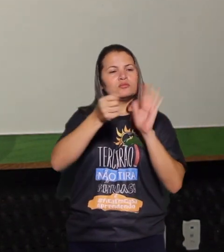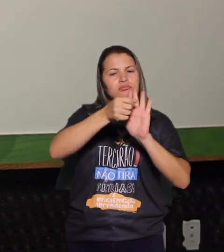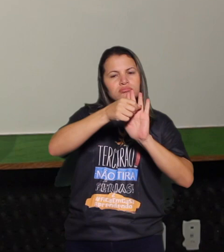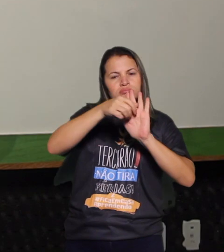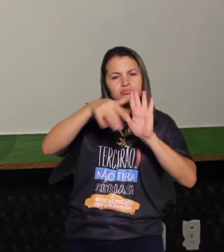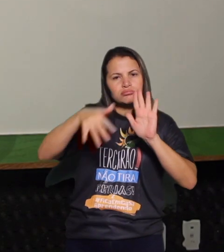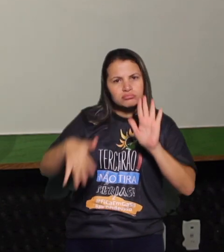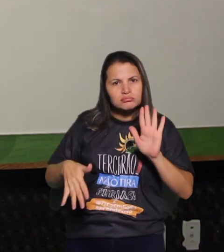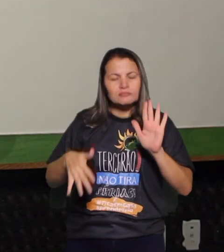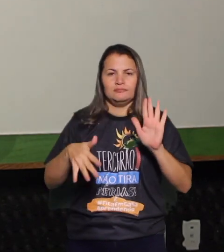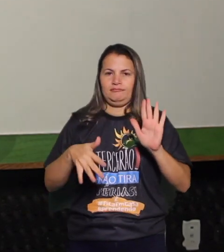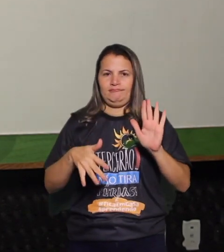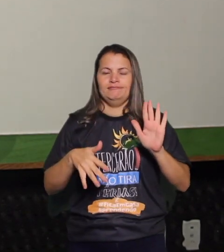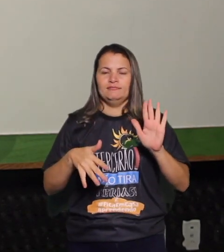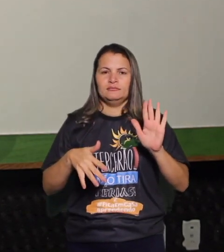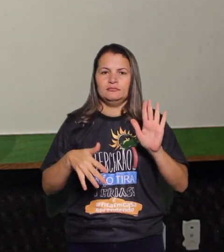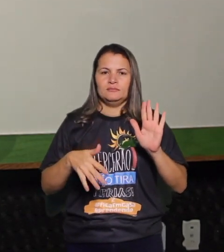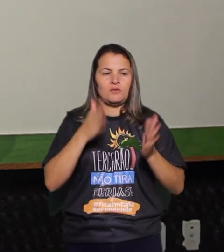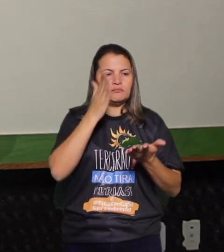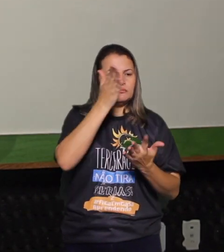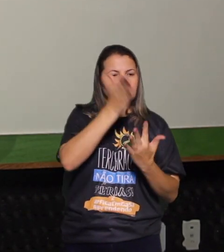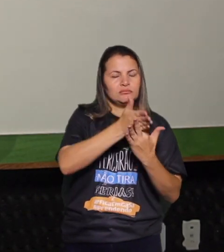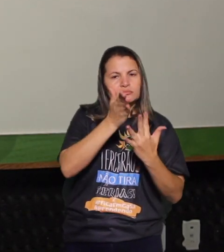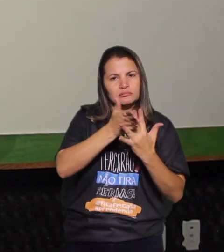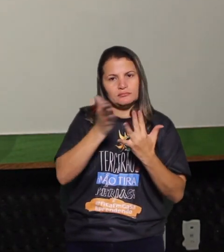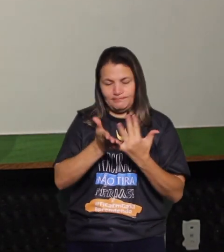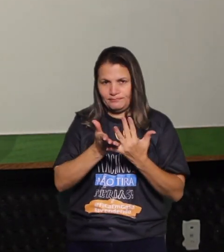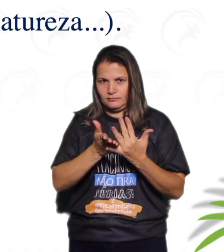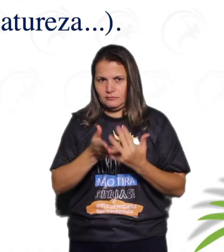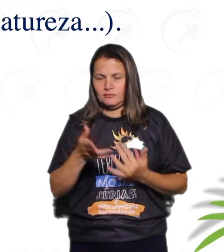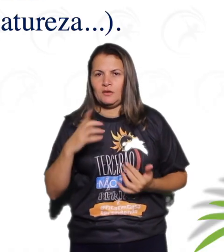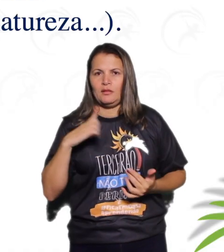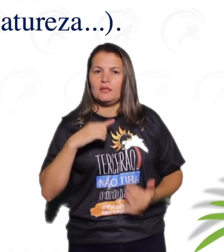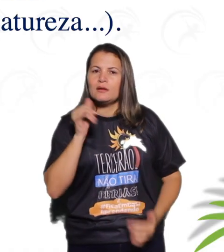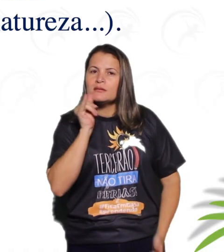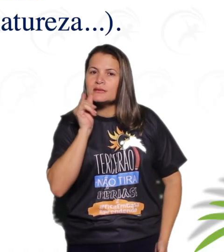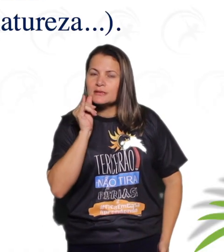se subdividem. Eu trouxe alguns exemplos para vocês.